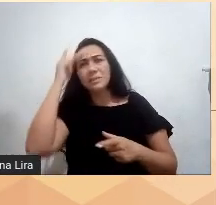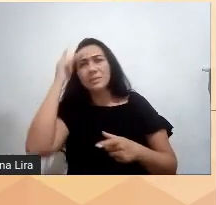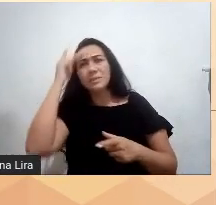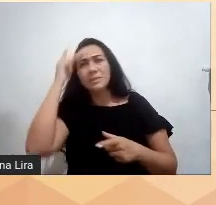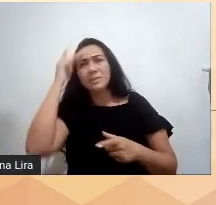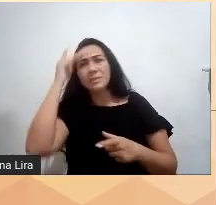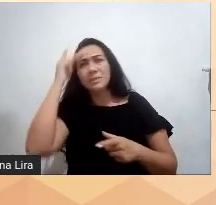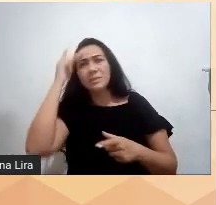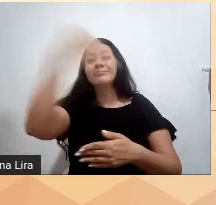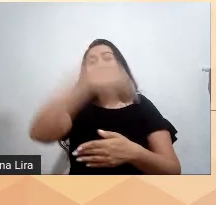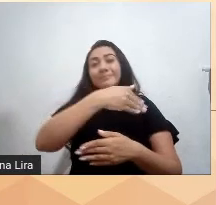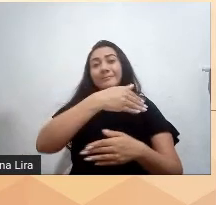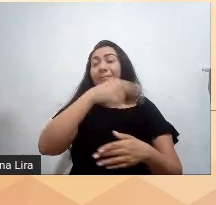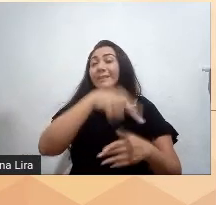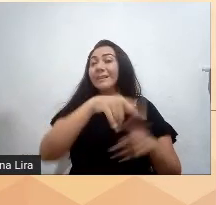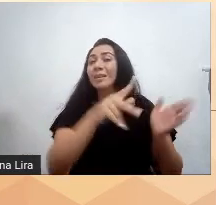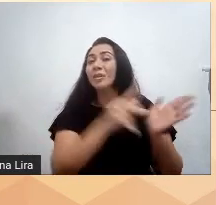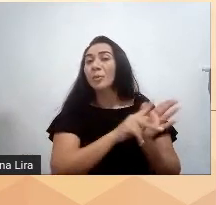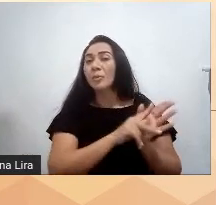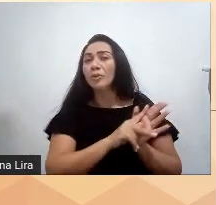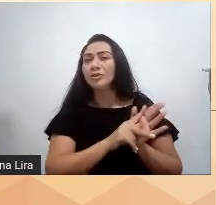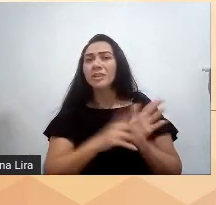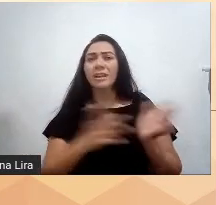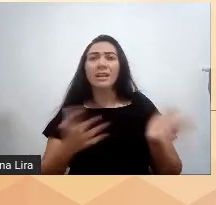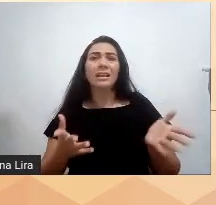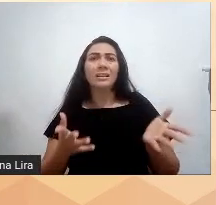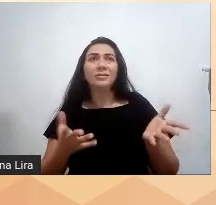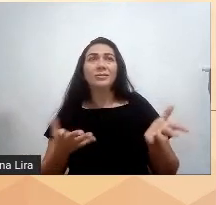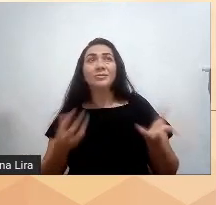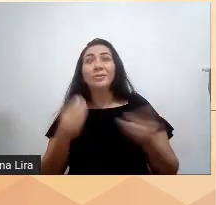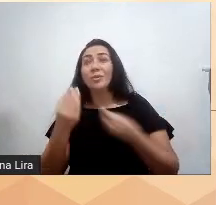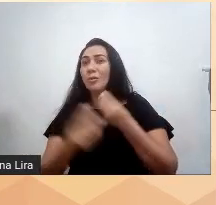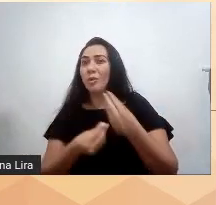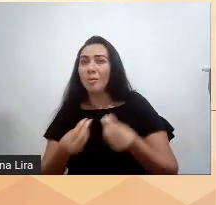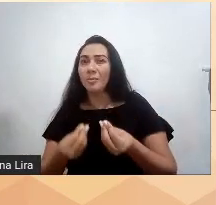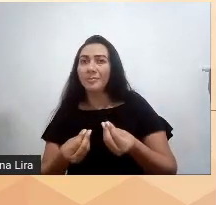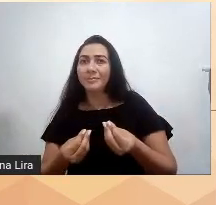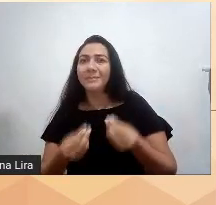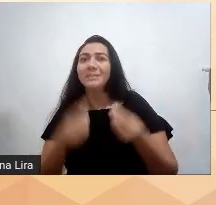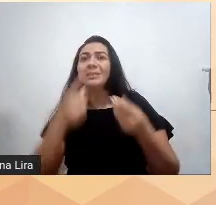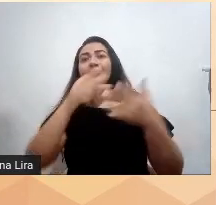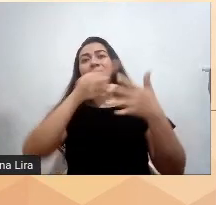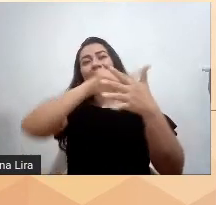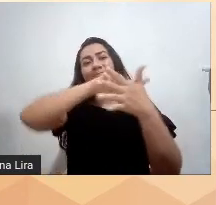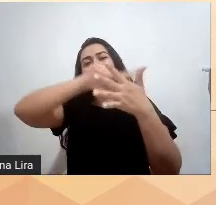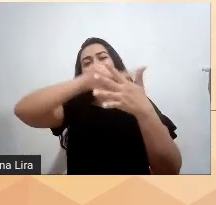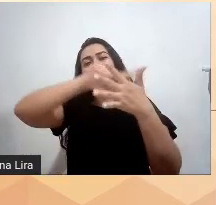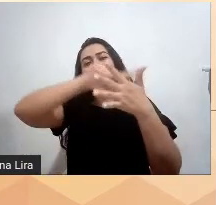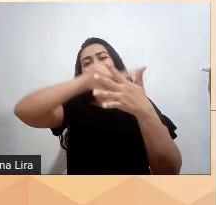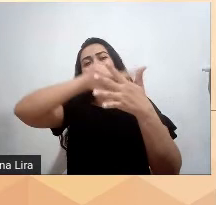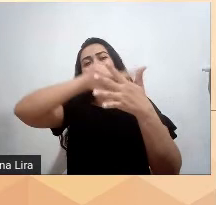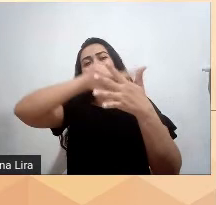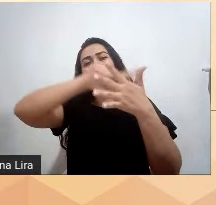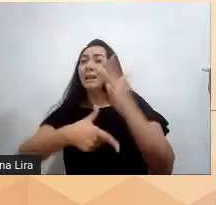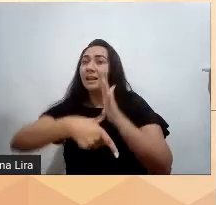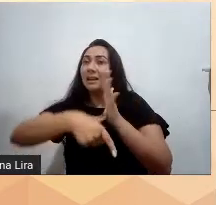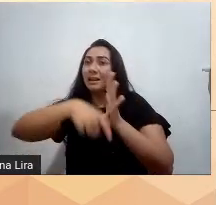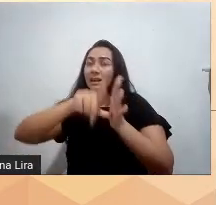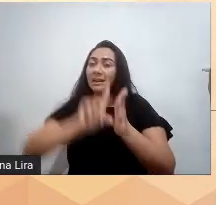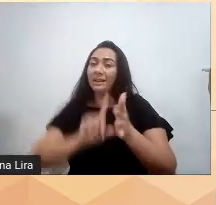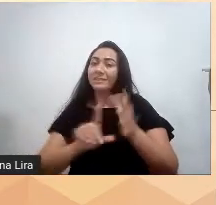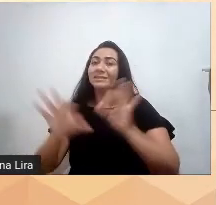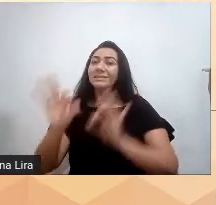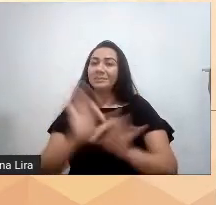acesso, contrapartida social, etapas de trabalho, ficha técnica e, claro, orçamento do projeto.